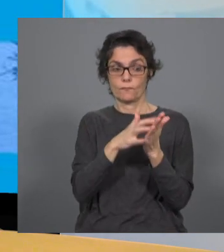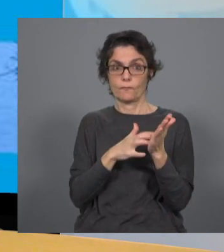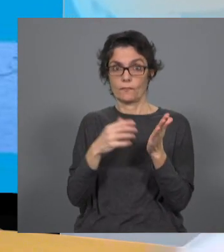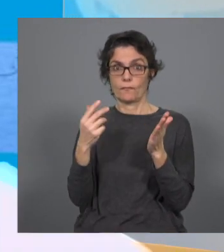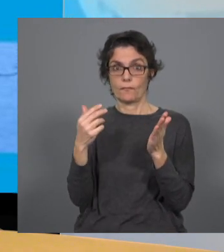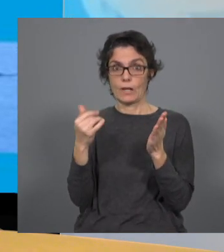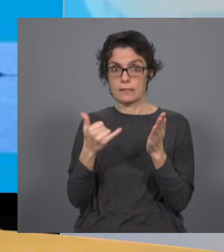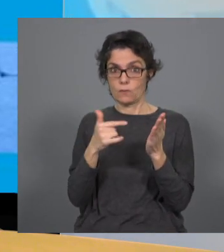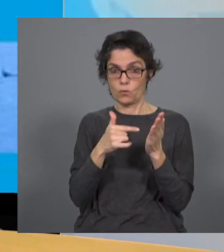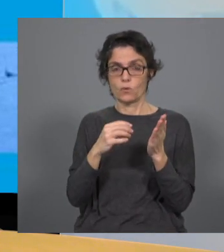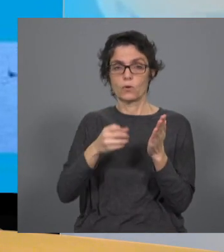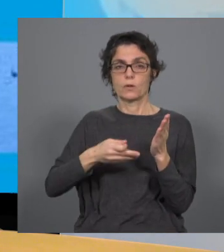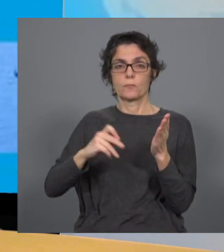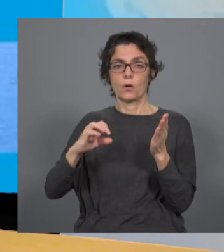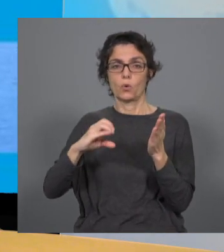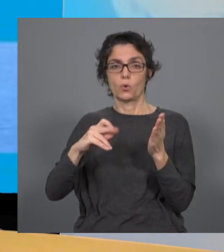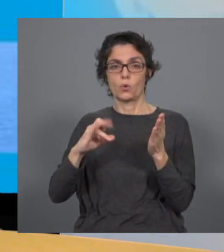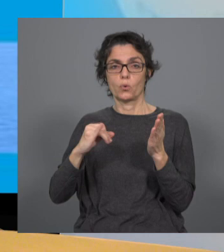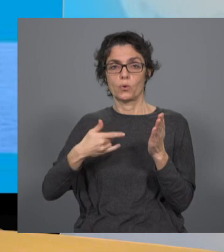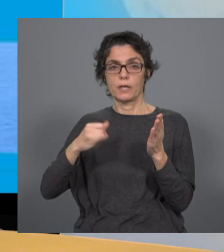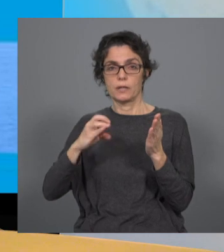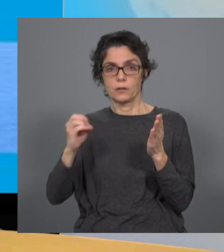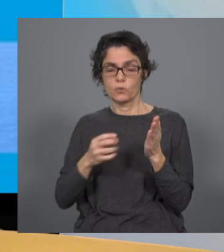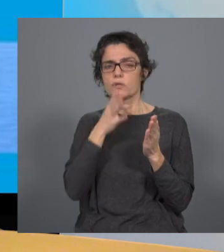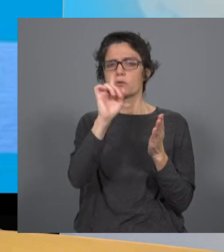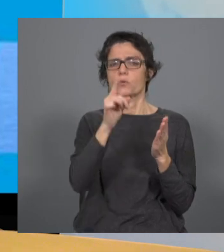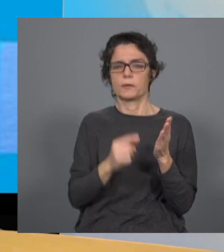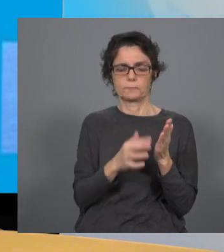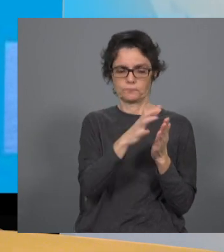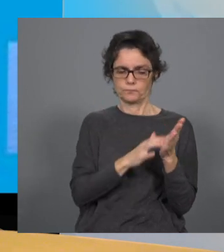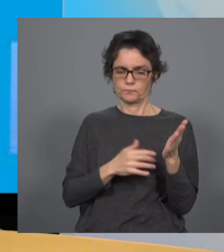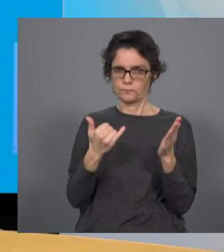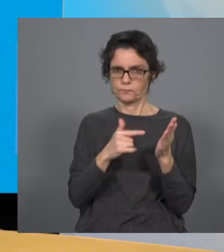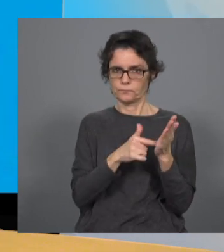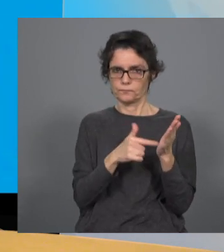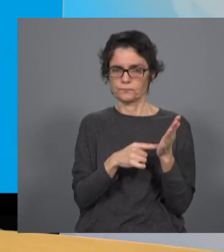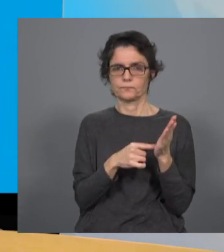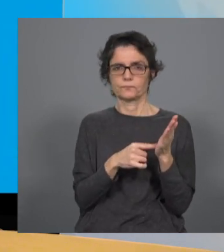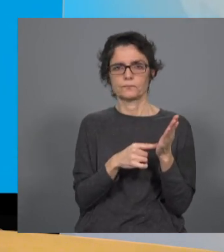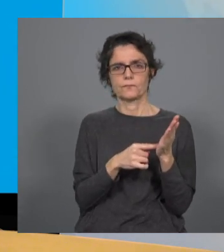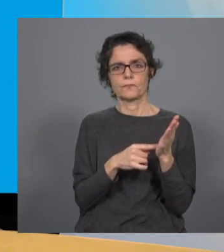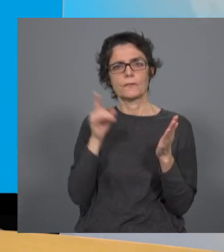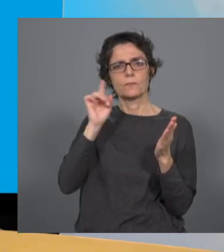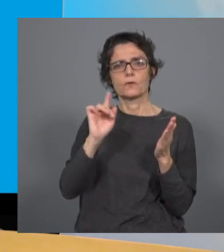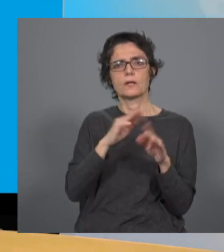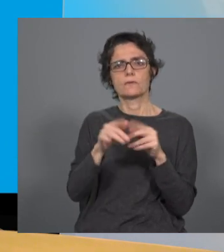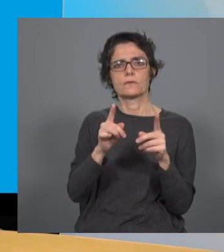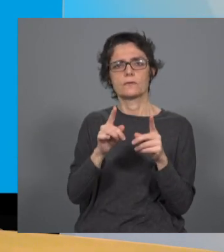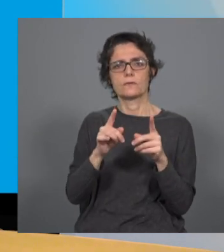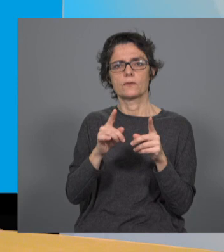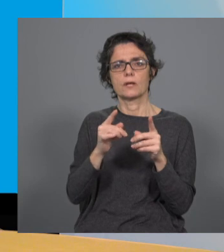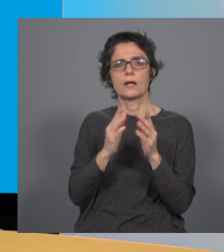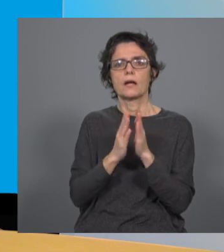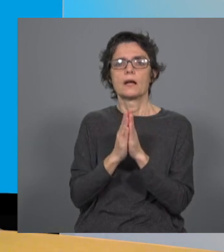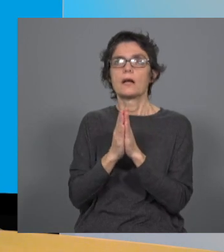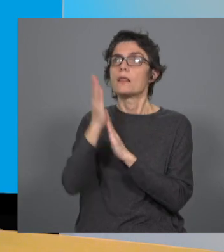esclarece bem as coisas. O que importa mesmo é fazer vontade de Deus é cumprir nos pequenos gestos, não